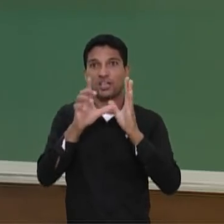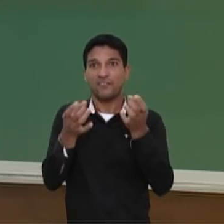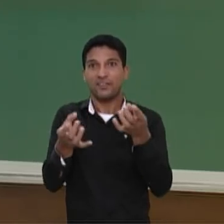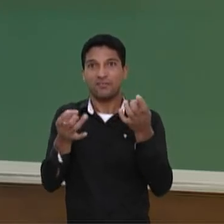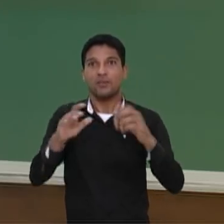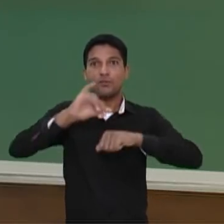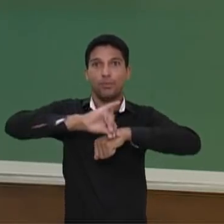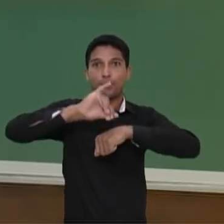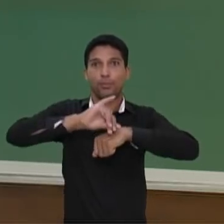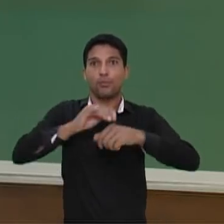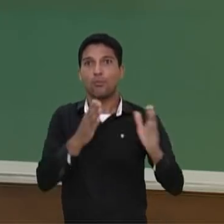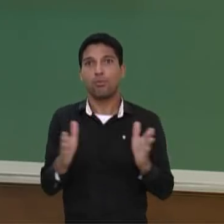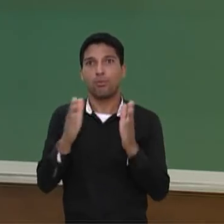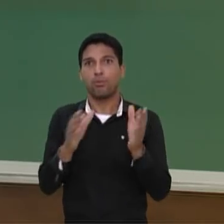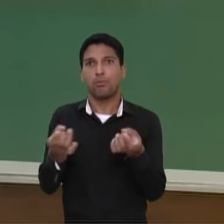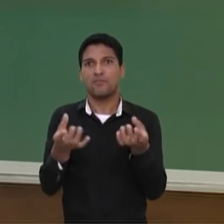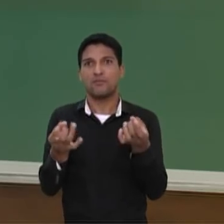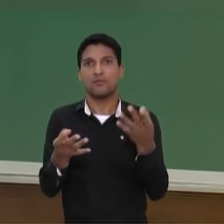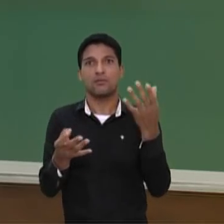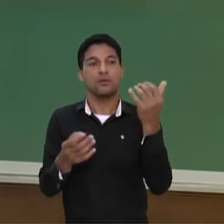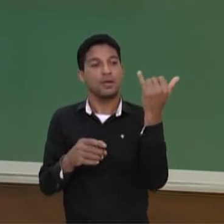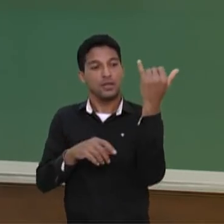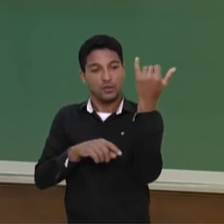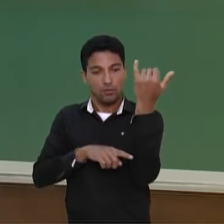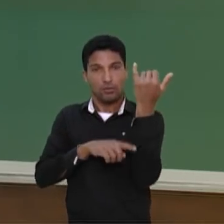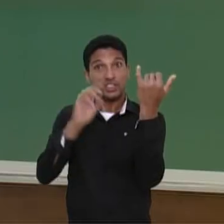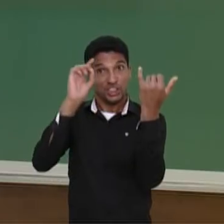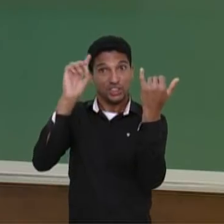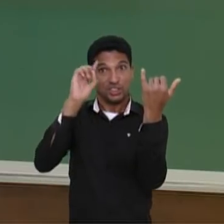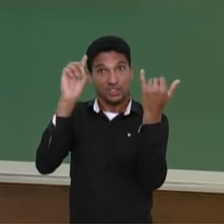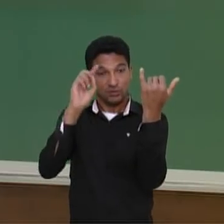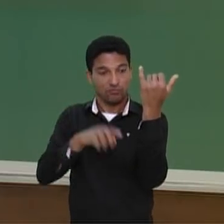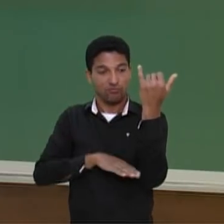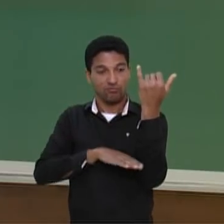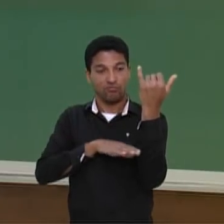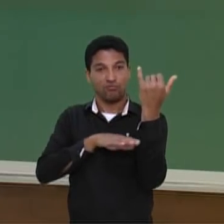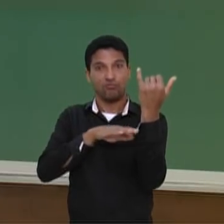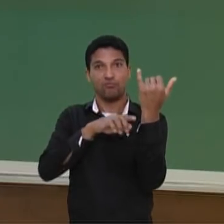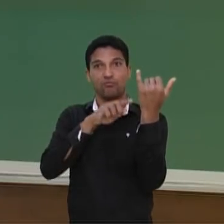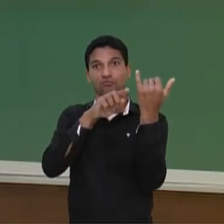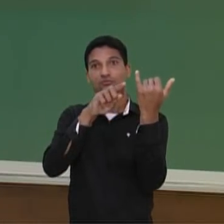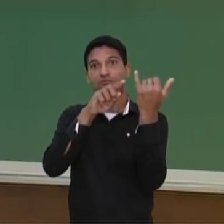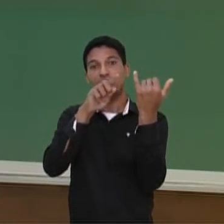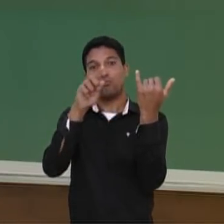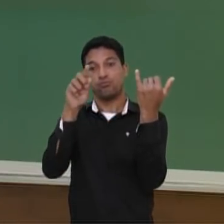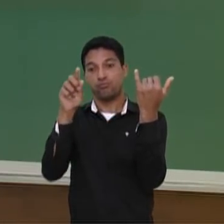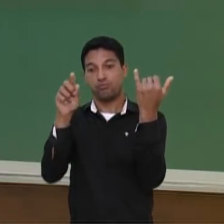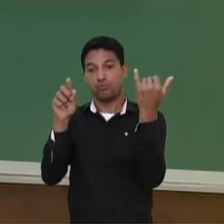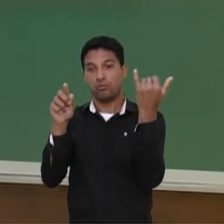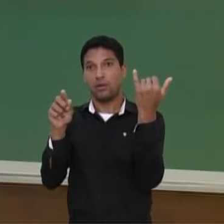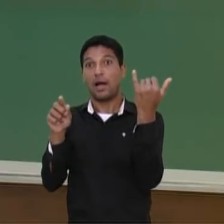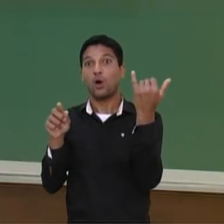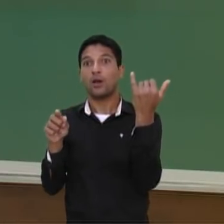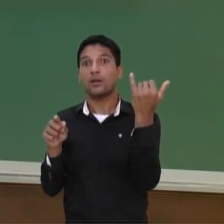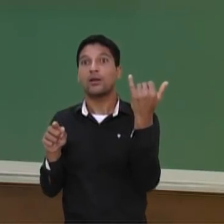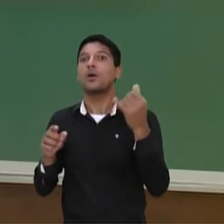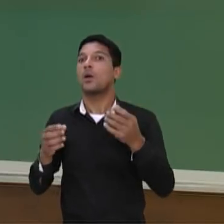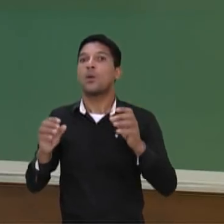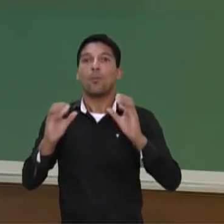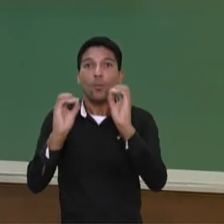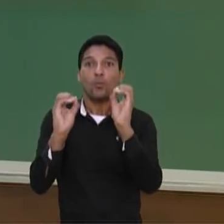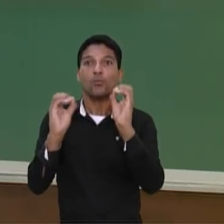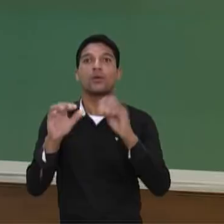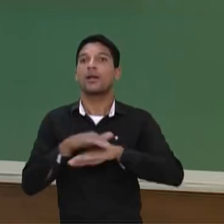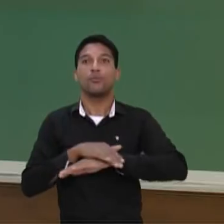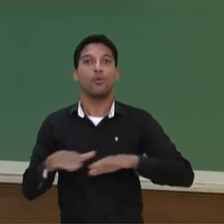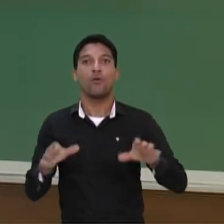encontrei x 1 x 2 x 1 = 15 x2 = - 5 bom então eu vou considerar o que x1 =